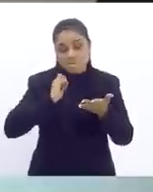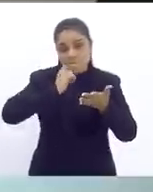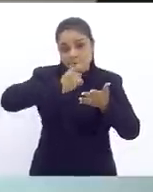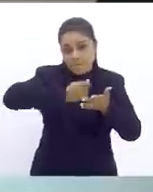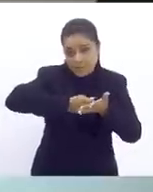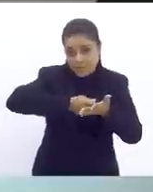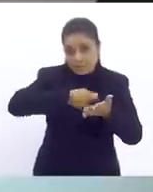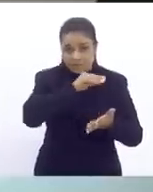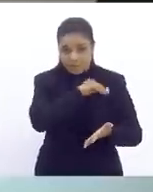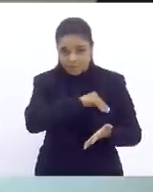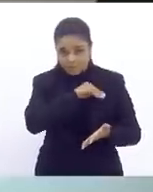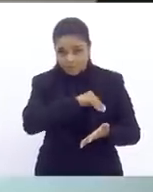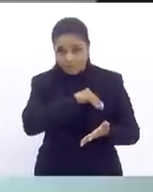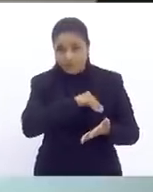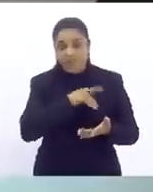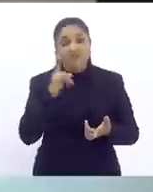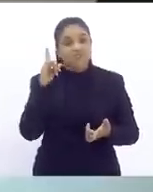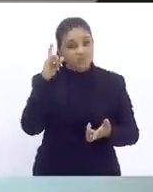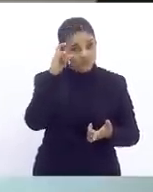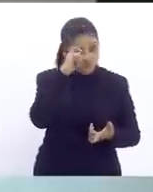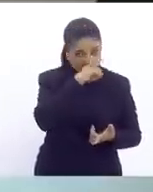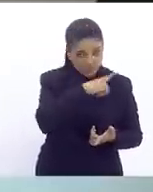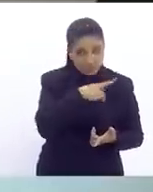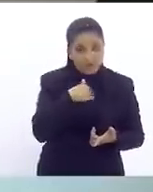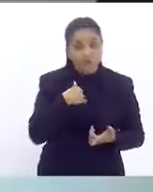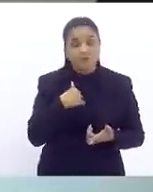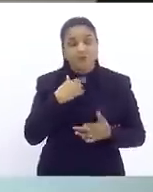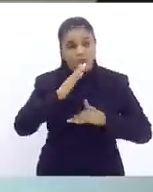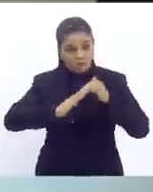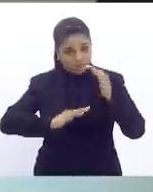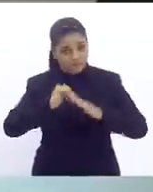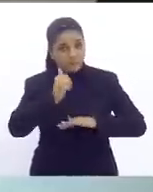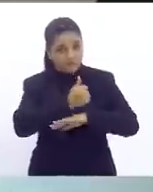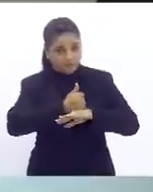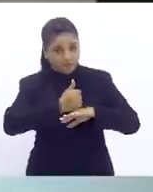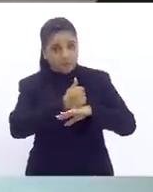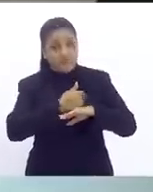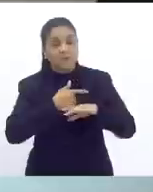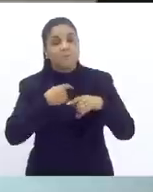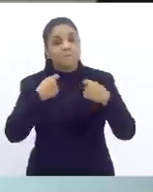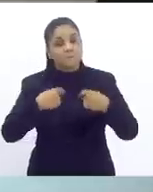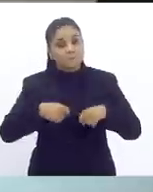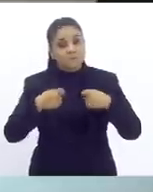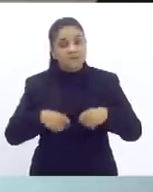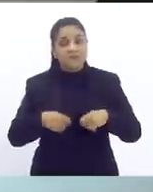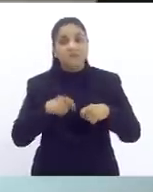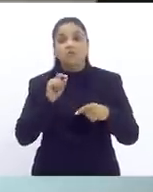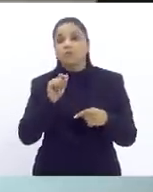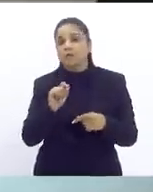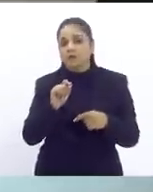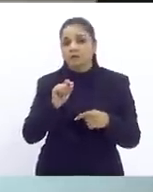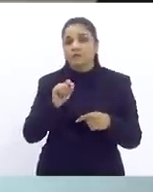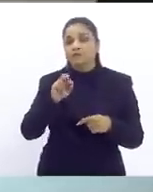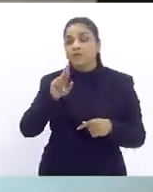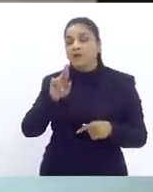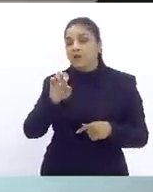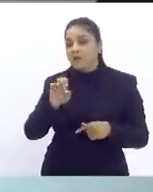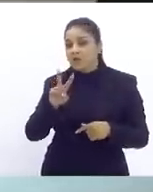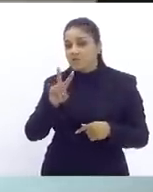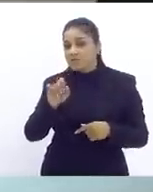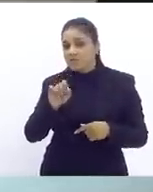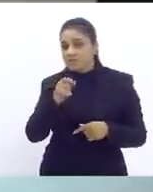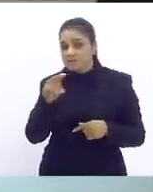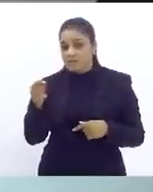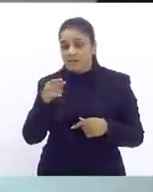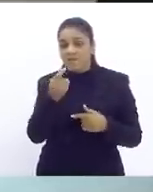difícil para todos nós gerenciar isso será em tese muito minimizado porque além de revisarmos esses valores estamos